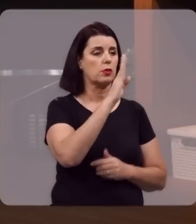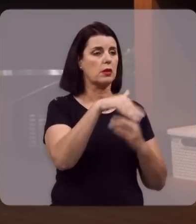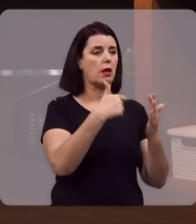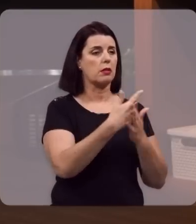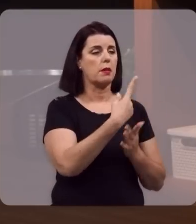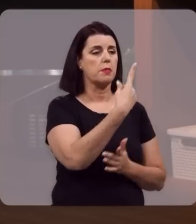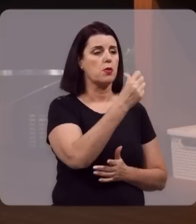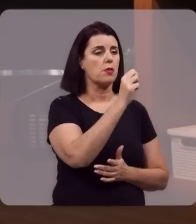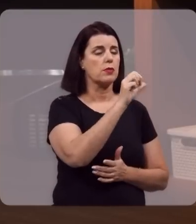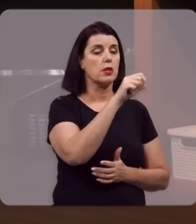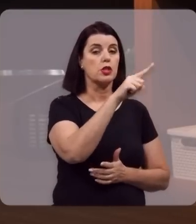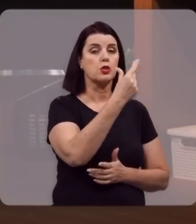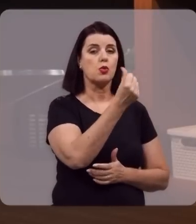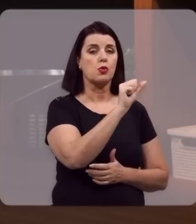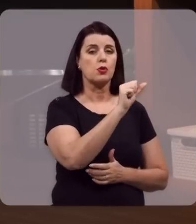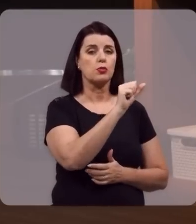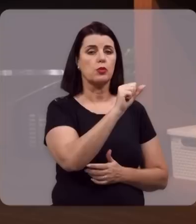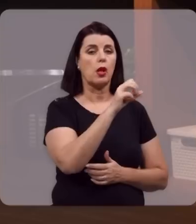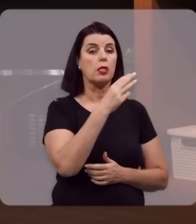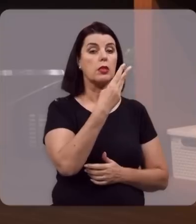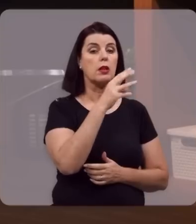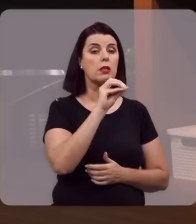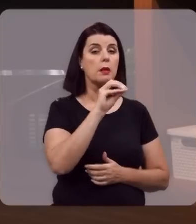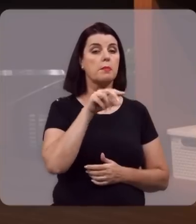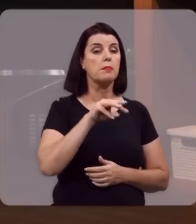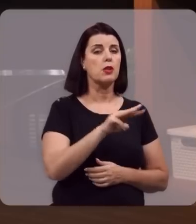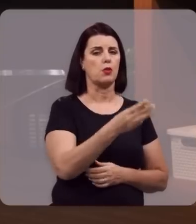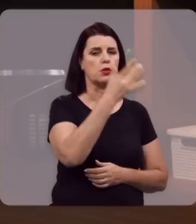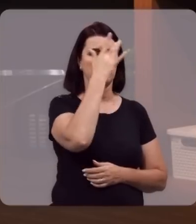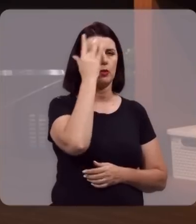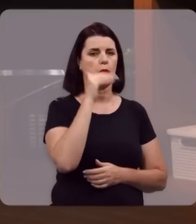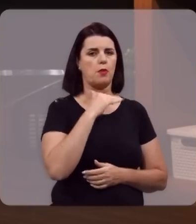pessoas foram mortas. Depois vem a Segunda Guerra,